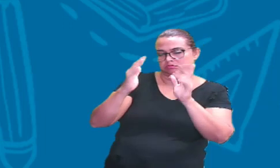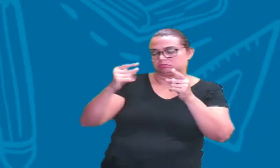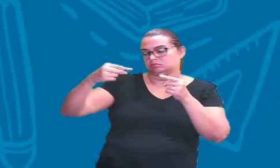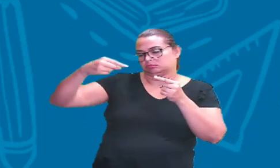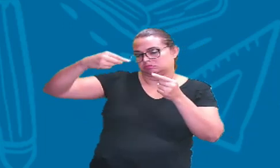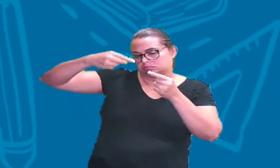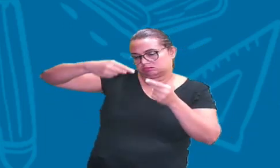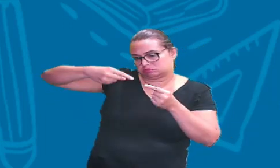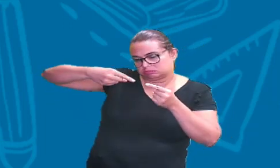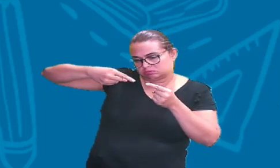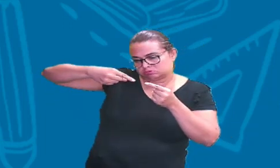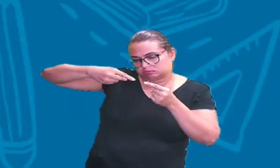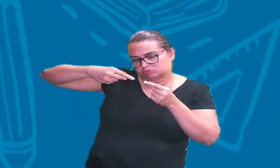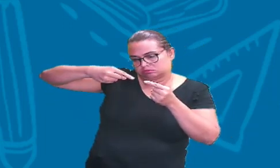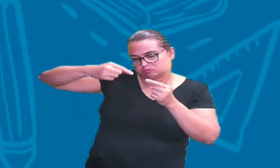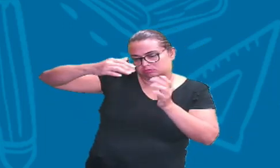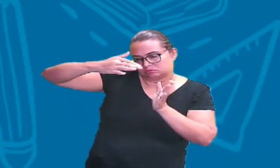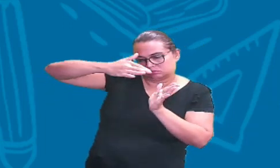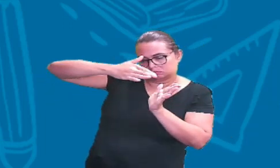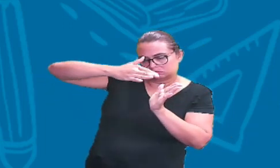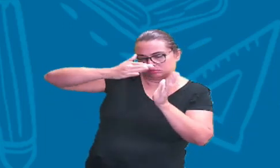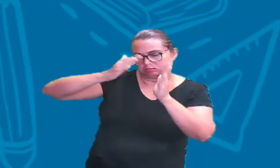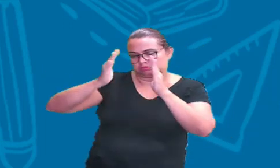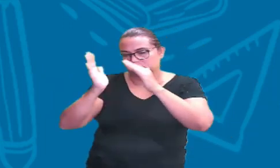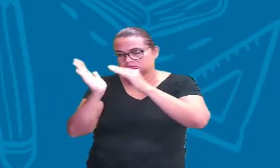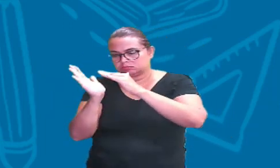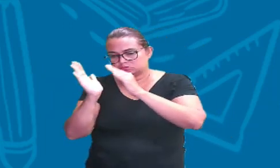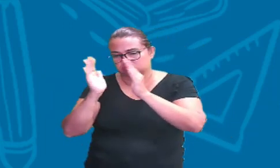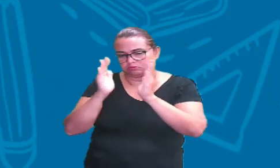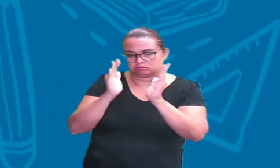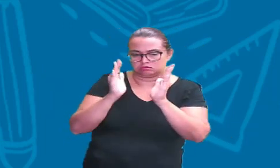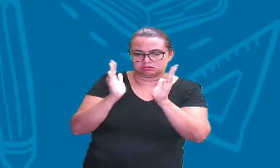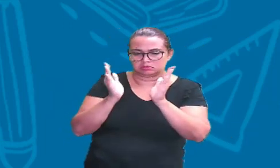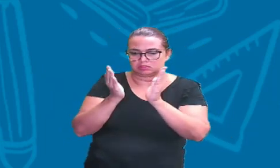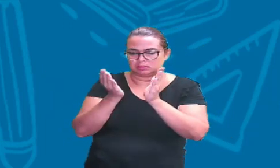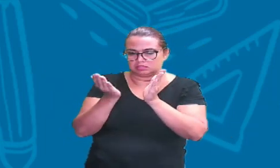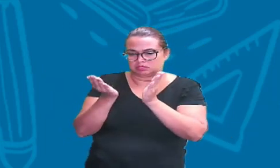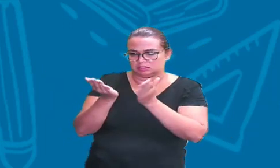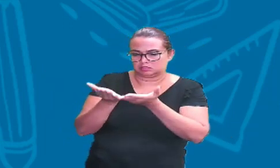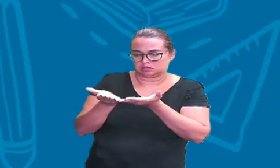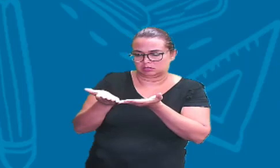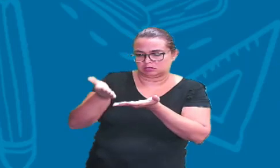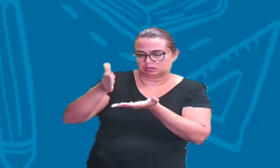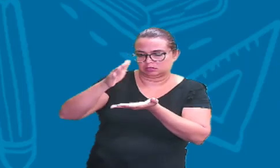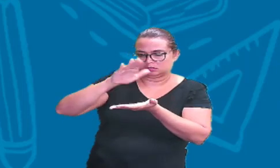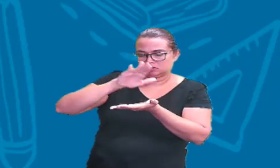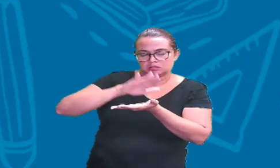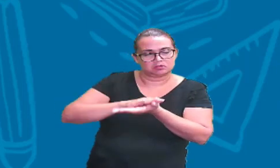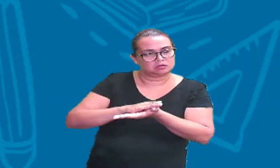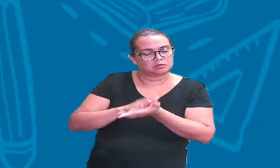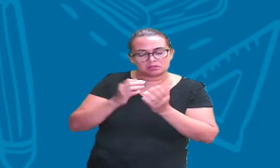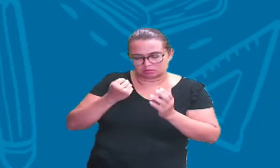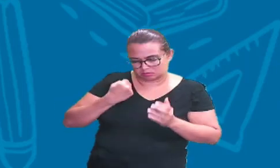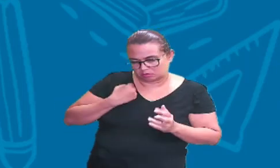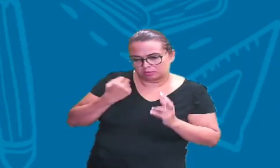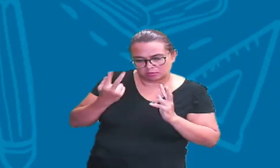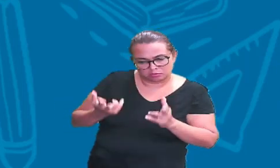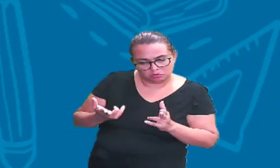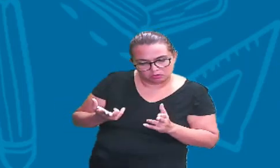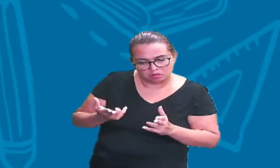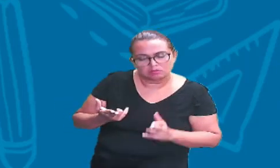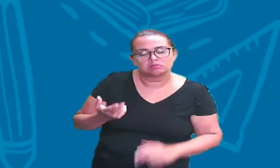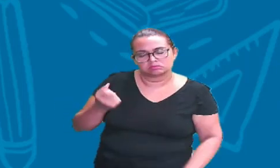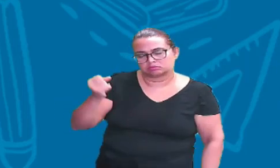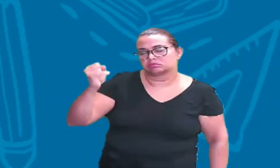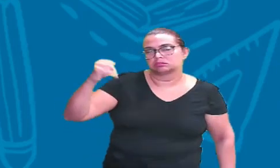estão um em frente ao outro em inclinação, se eu dobrar, eles vão possuir a mesma medida?